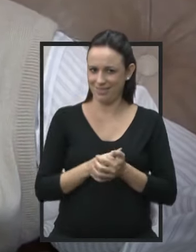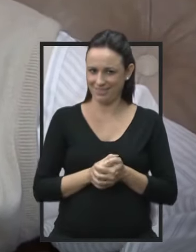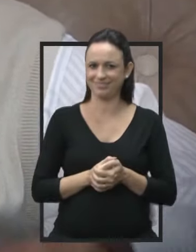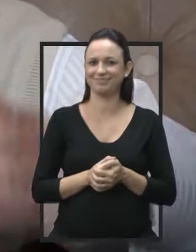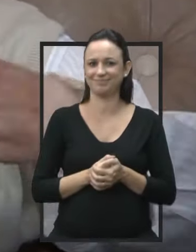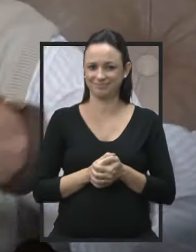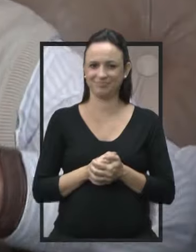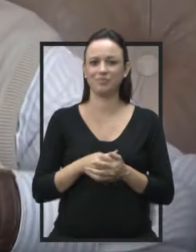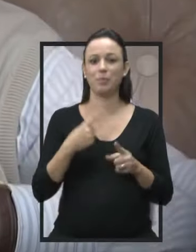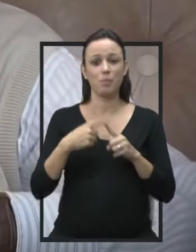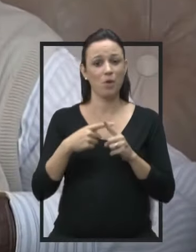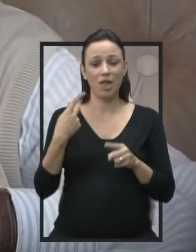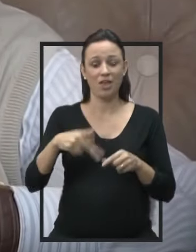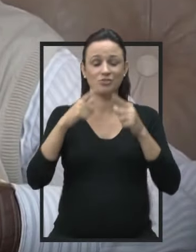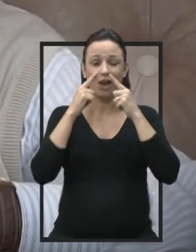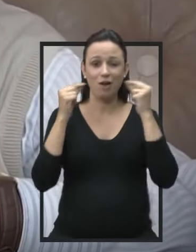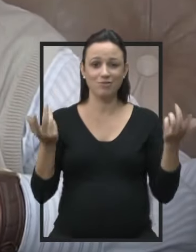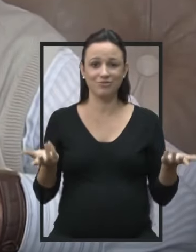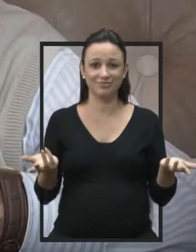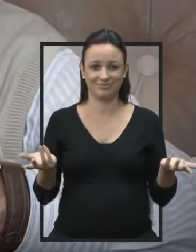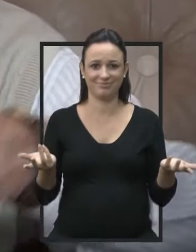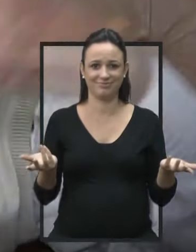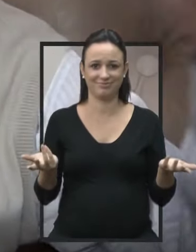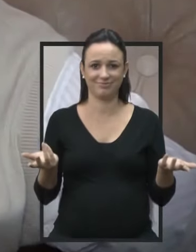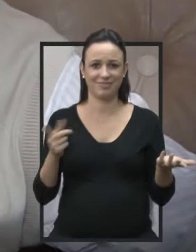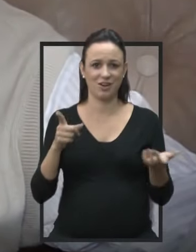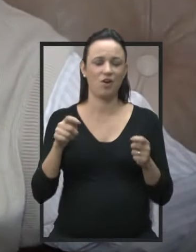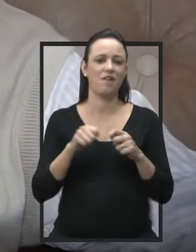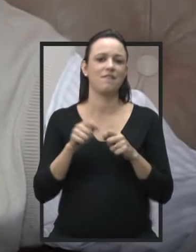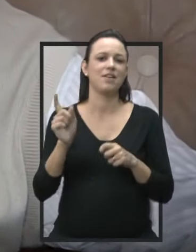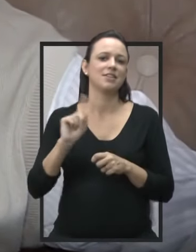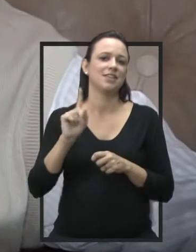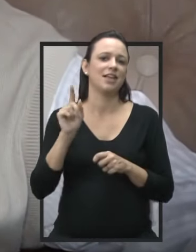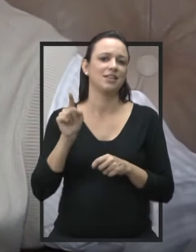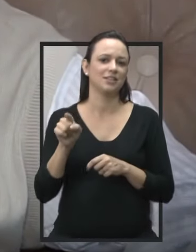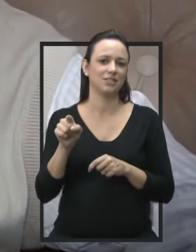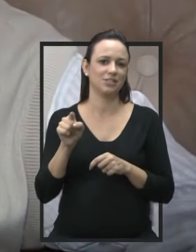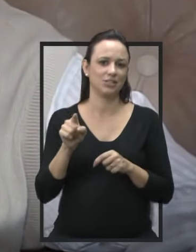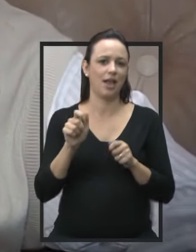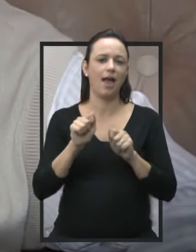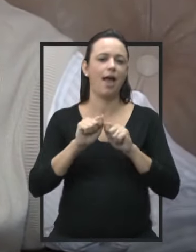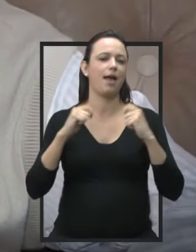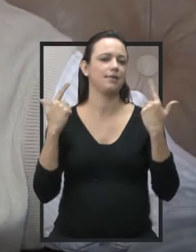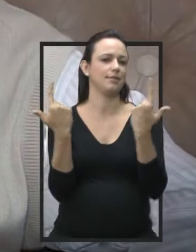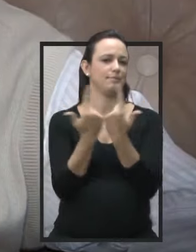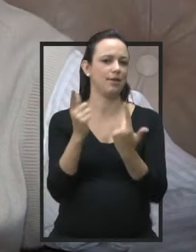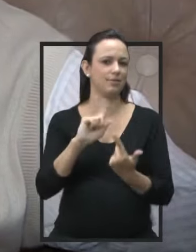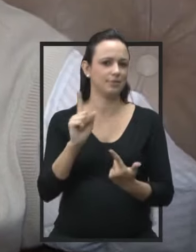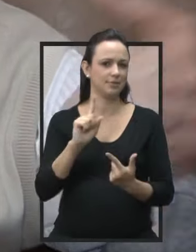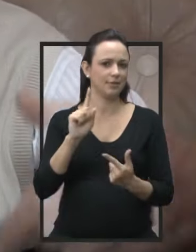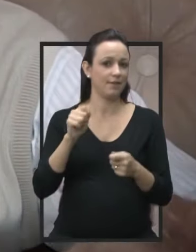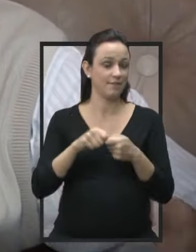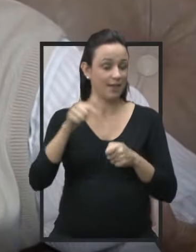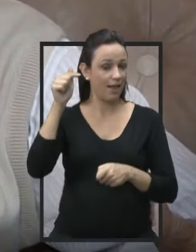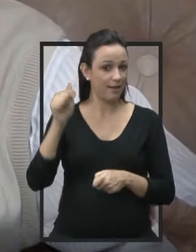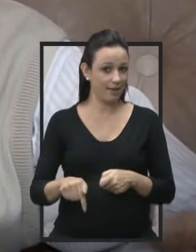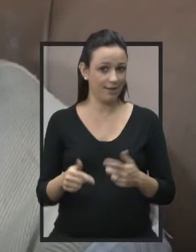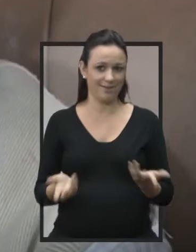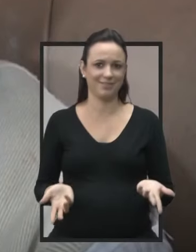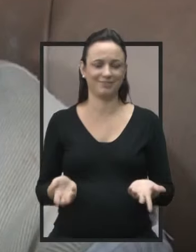Câmara, porque se referia a Jaú. Ele não iria fazer isso, naturalmente, na Assembleia Legislativa, tinha que ser